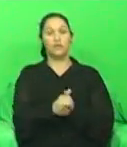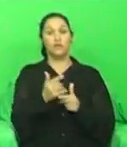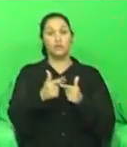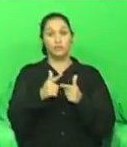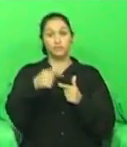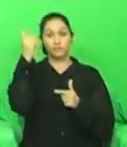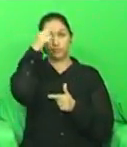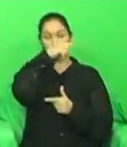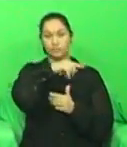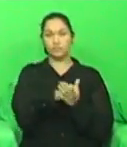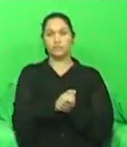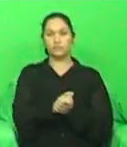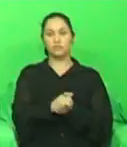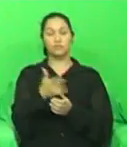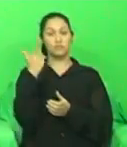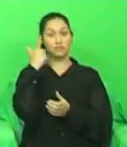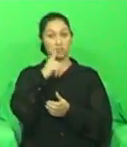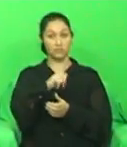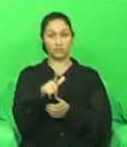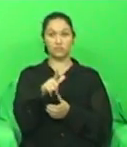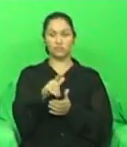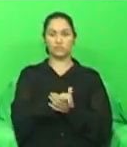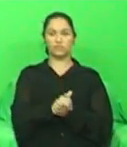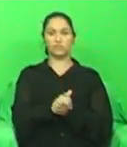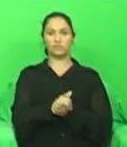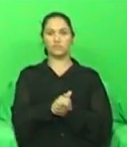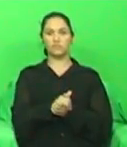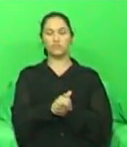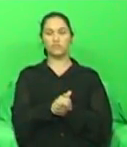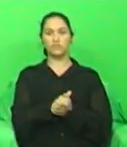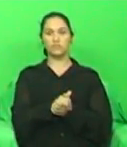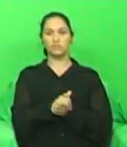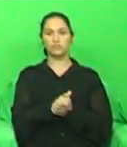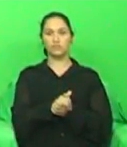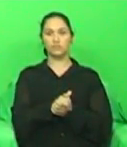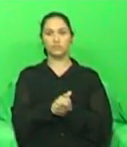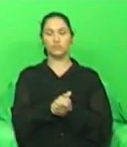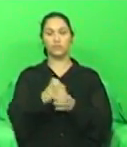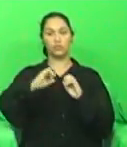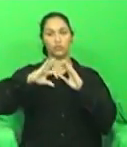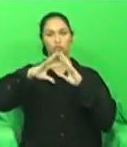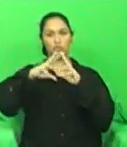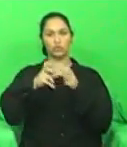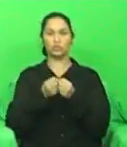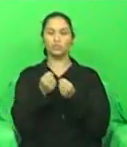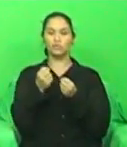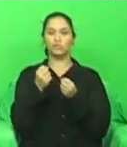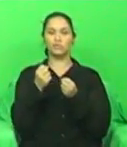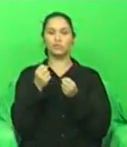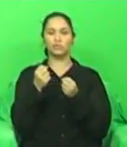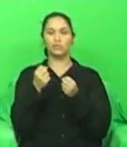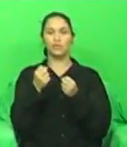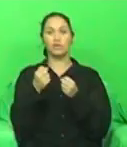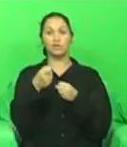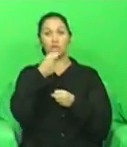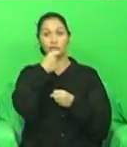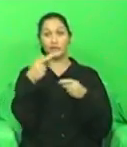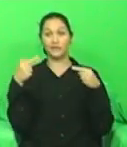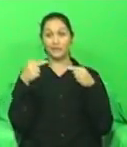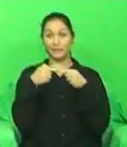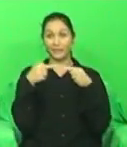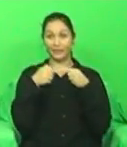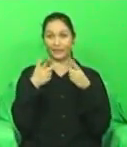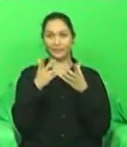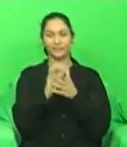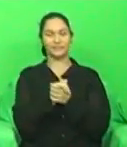manter o controle sobre todas as variáveis do projeto como esse eu acho que por enquanto tu é um é um tipo de confusão boa que vai provocar o